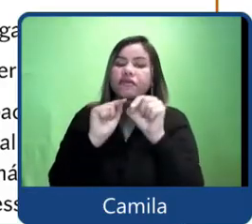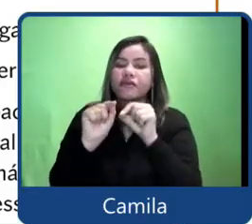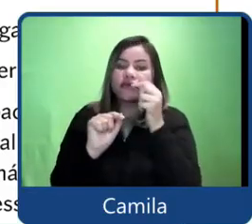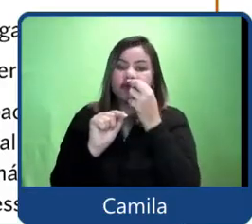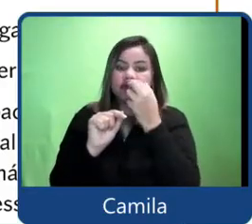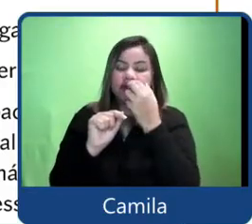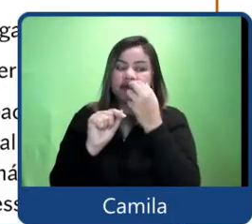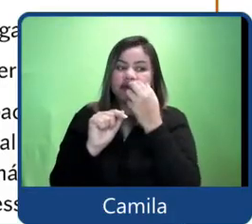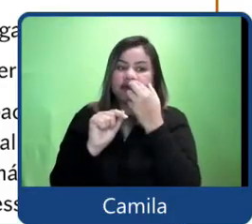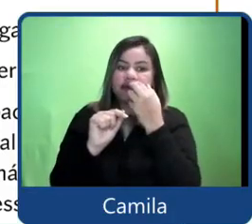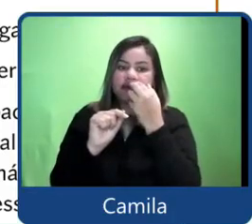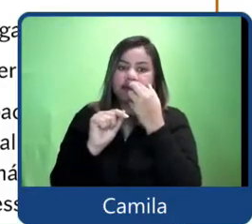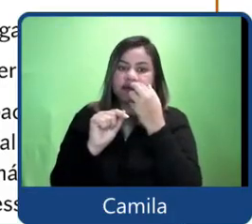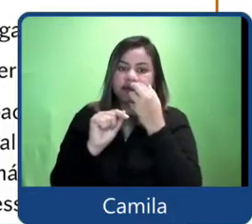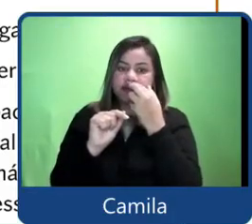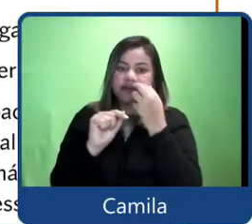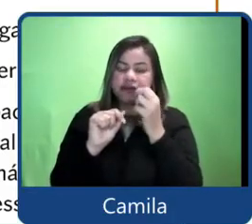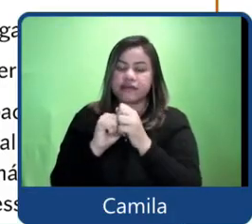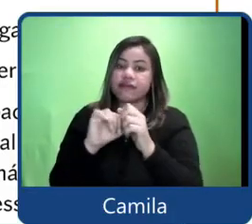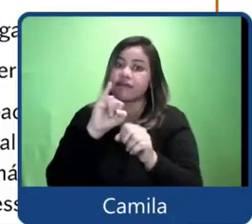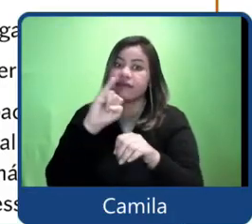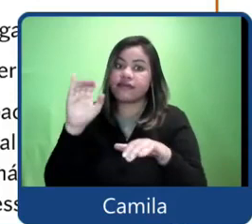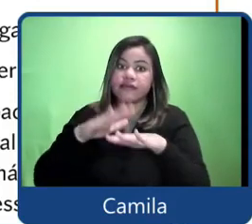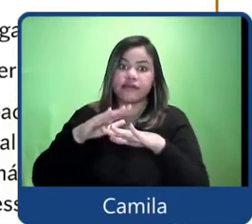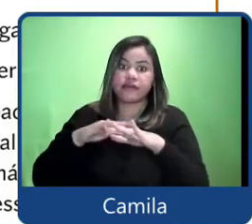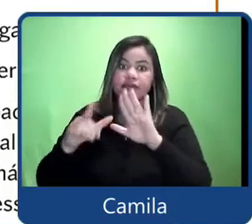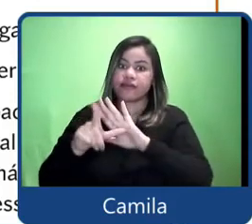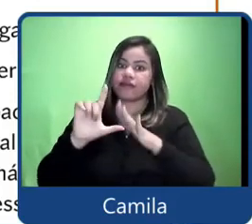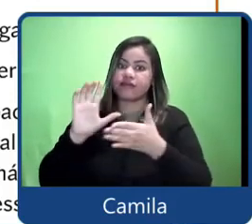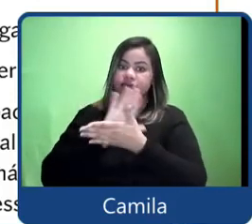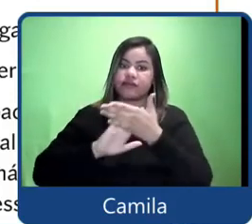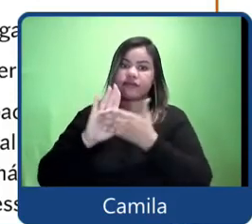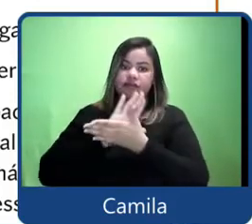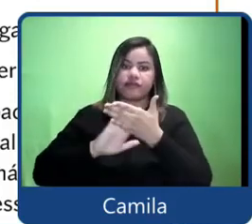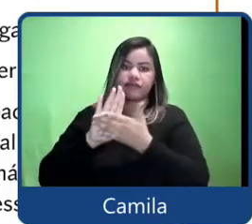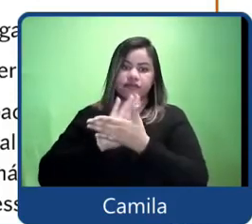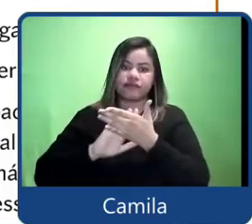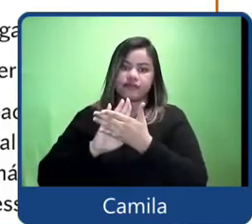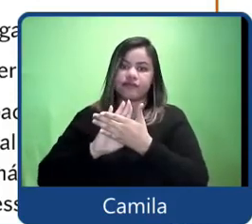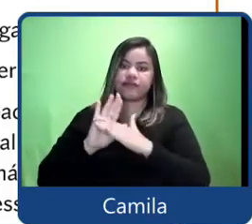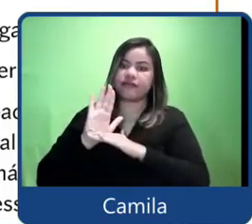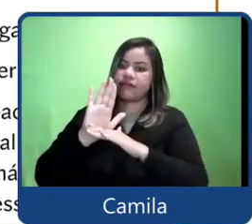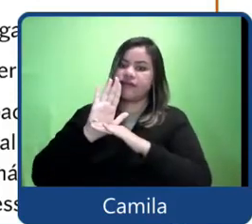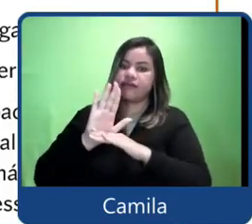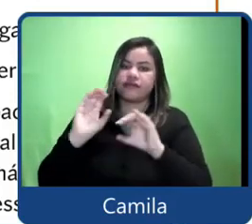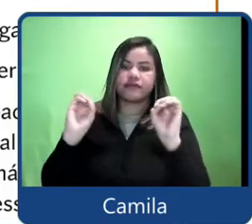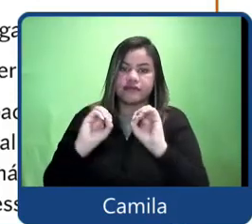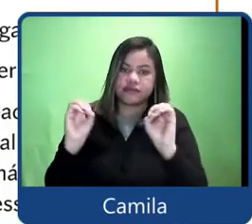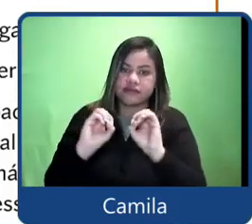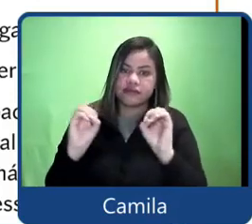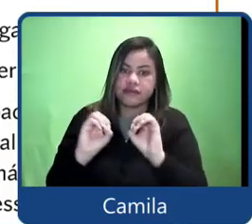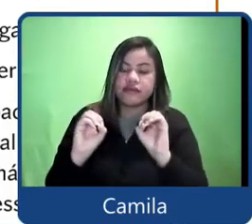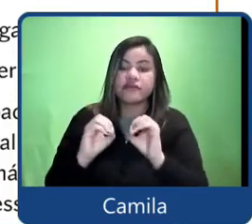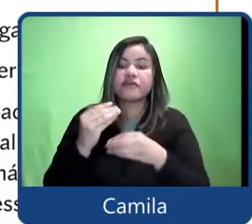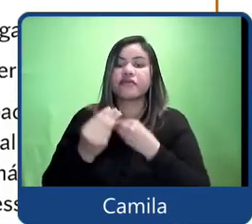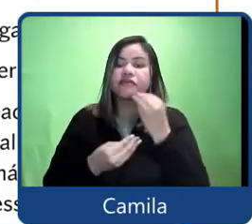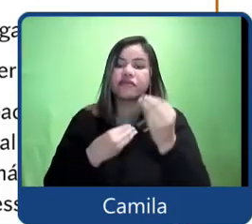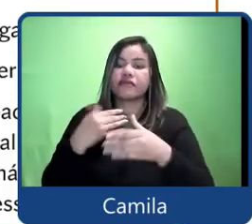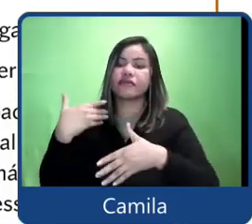viver, se nada for feito assim de maneira efetiva para conter a intensificação do aquecimento global,